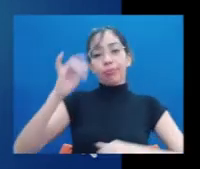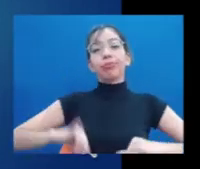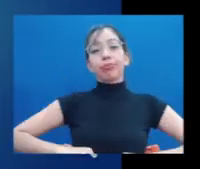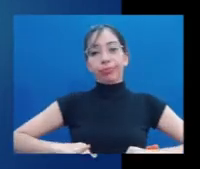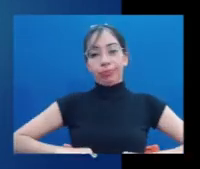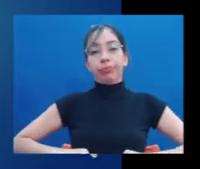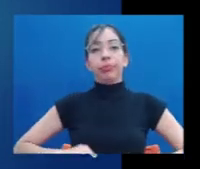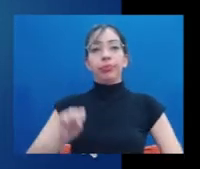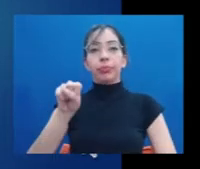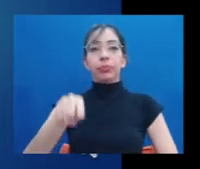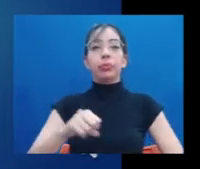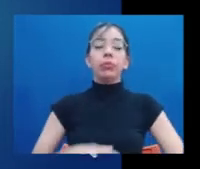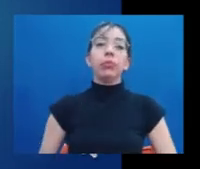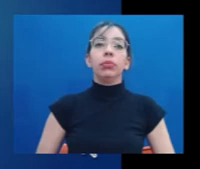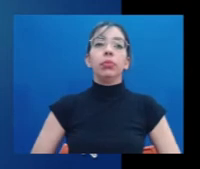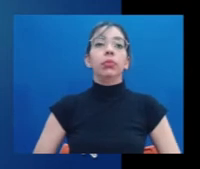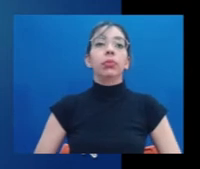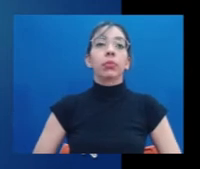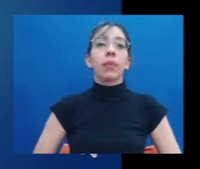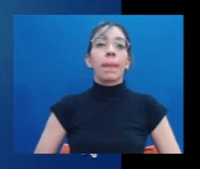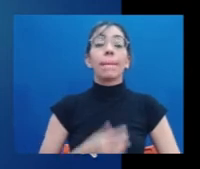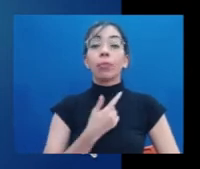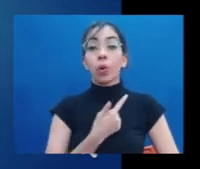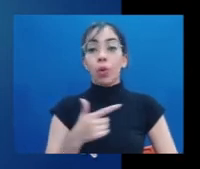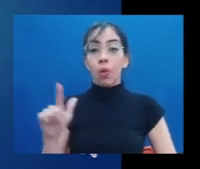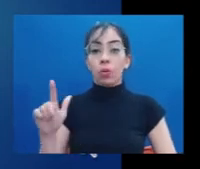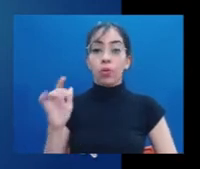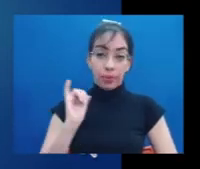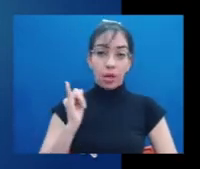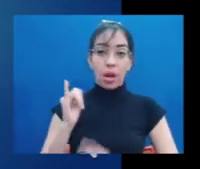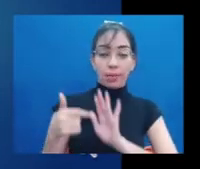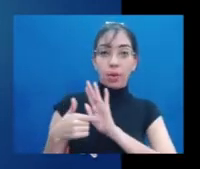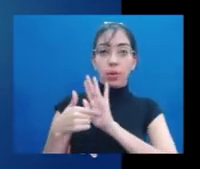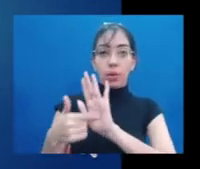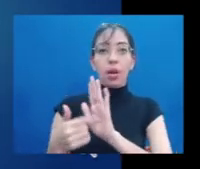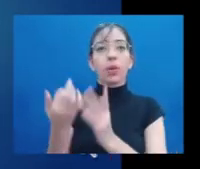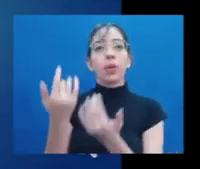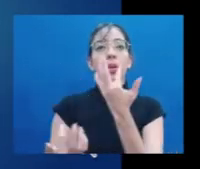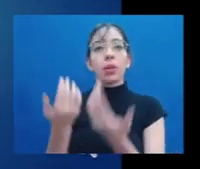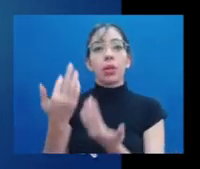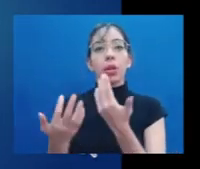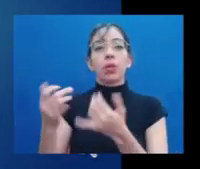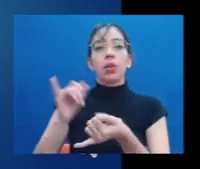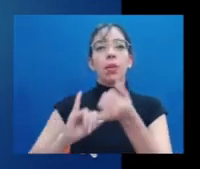orelhas. E outros dois estudantes não tiveram ferimentos. Então, no caso aqui, gente, é um acidente com vítima.